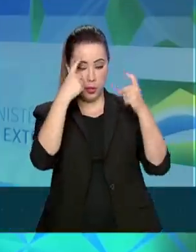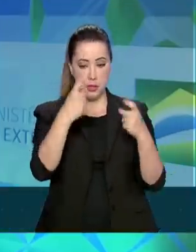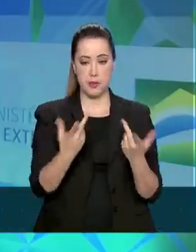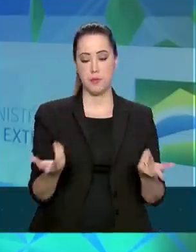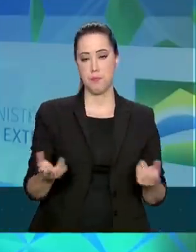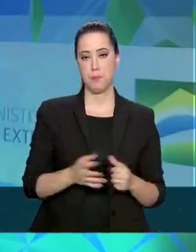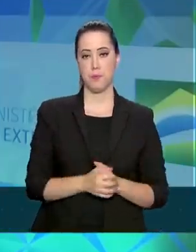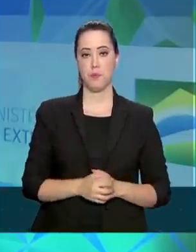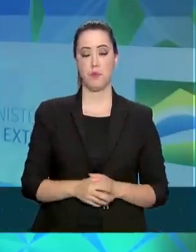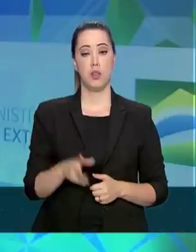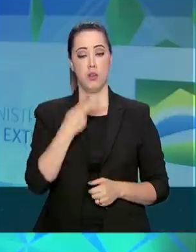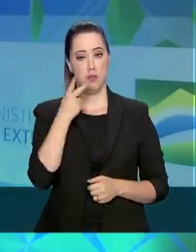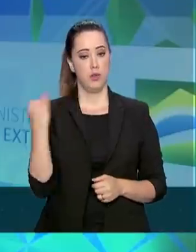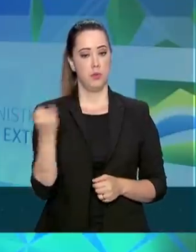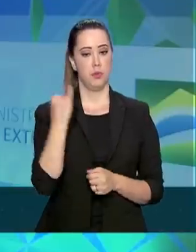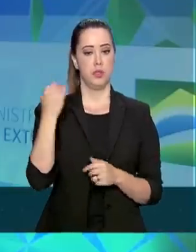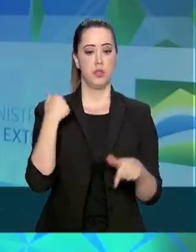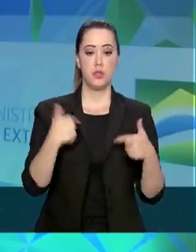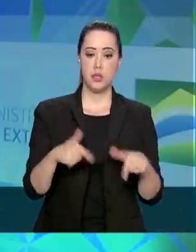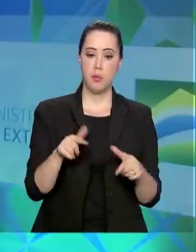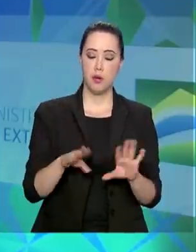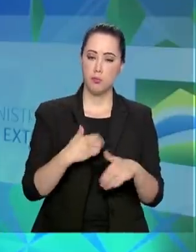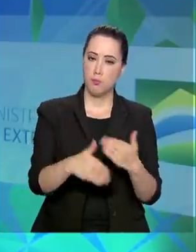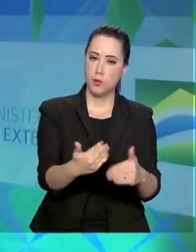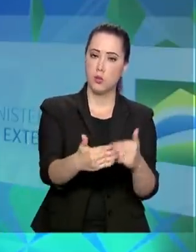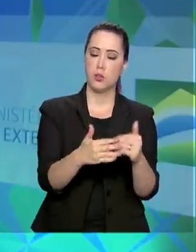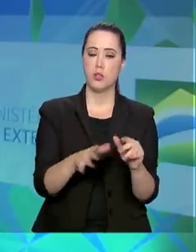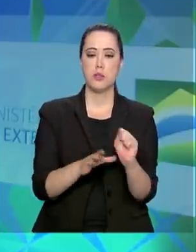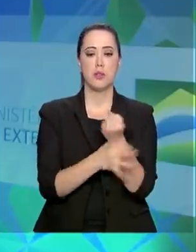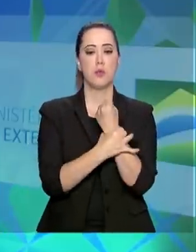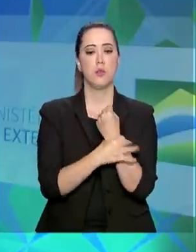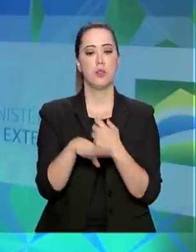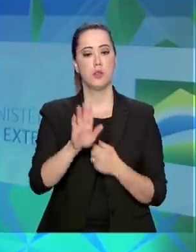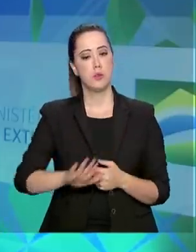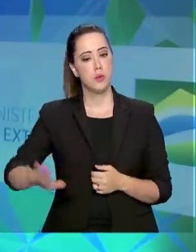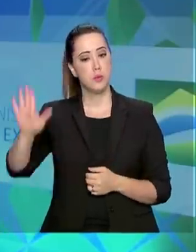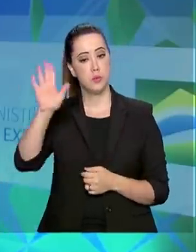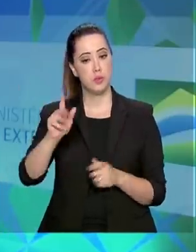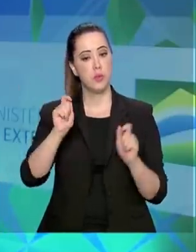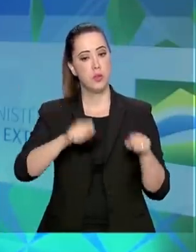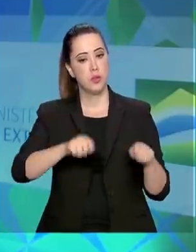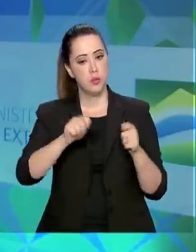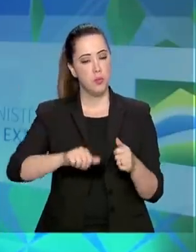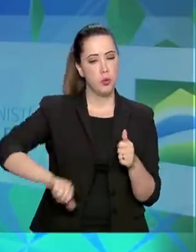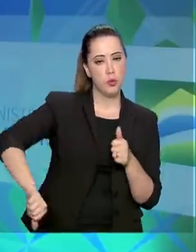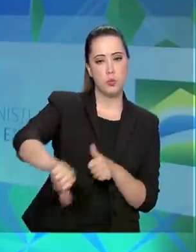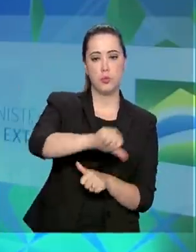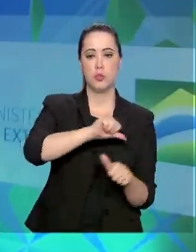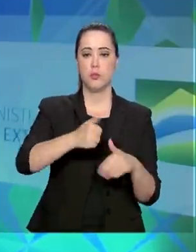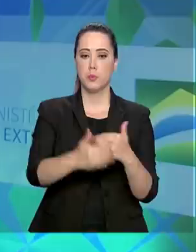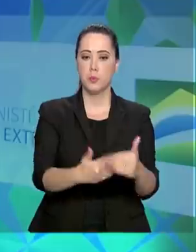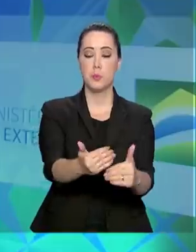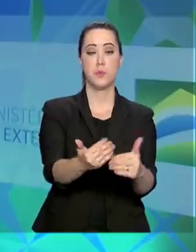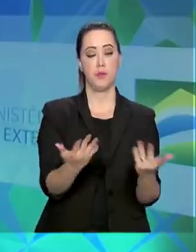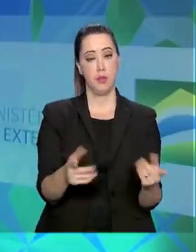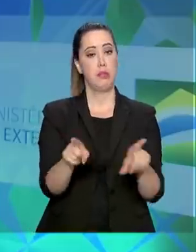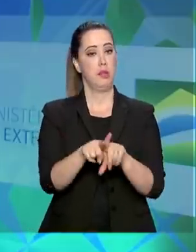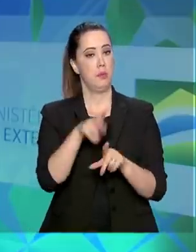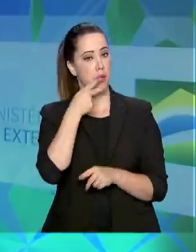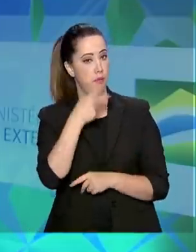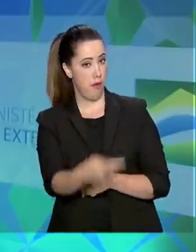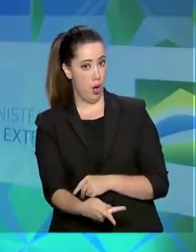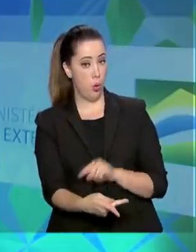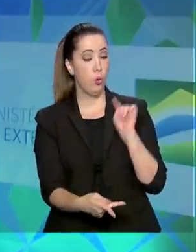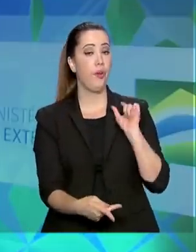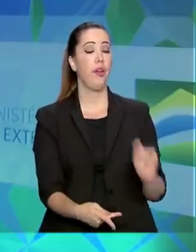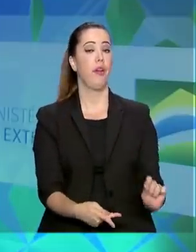as ações importantes desenvolvidas na área da segurança em todo o país e o que ainda pode ser feito para avançar. E falou também da